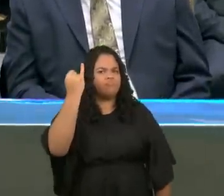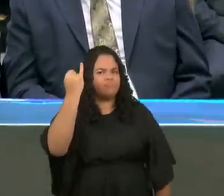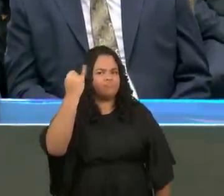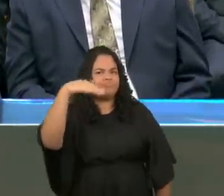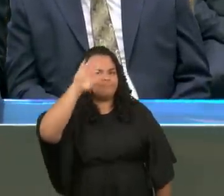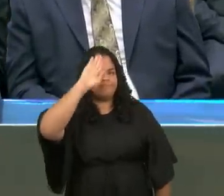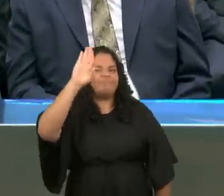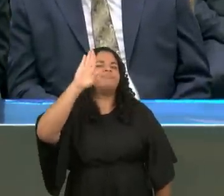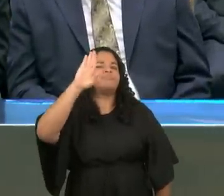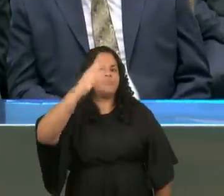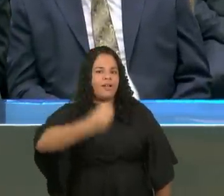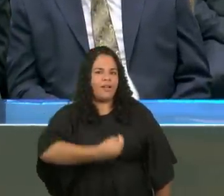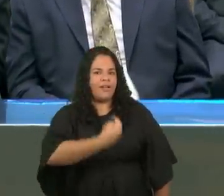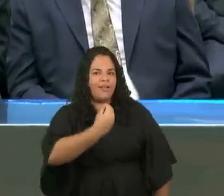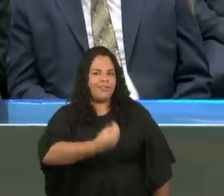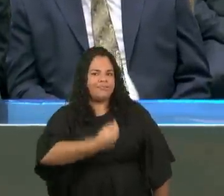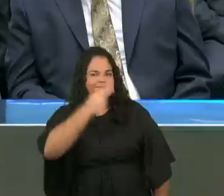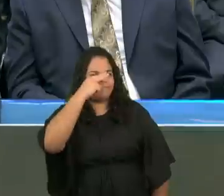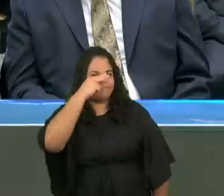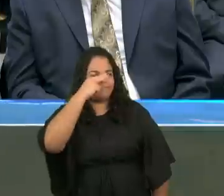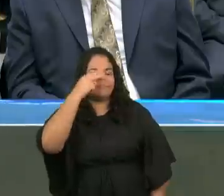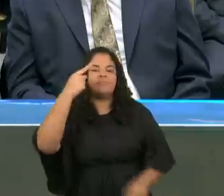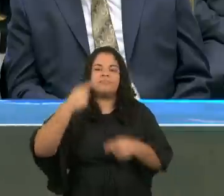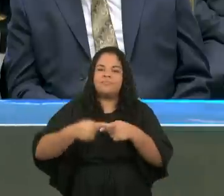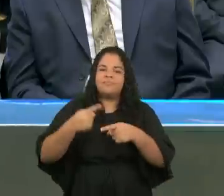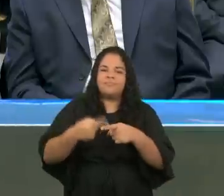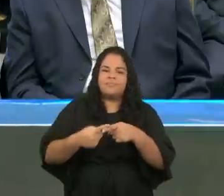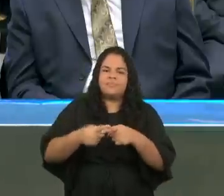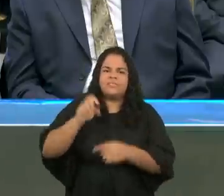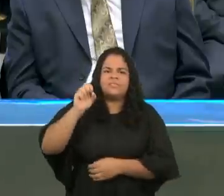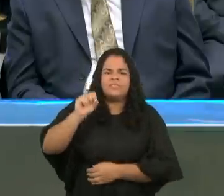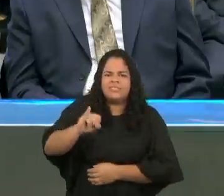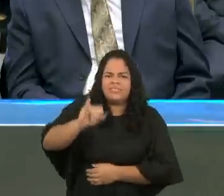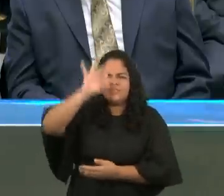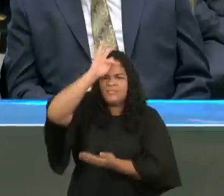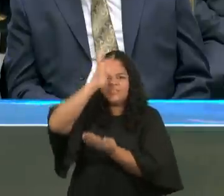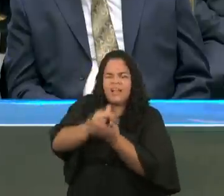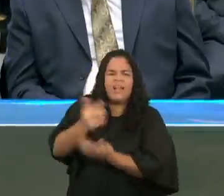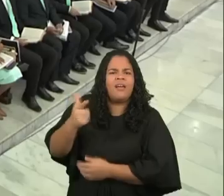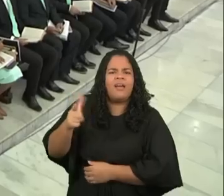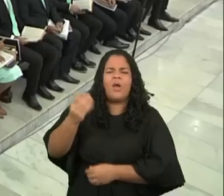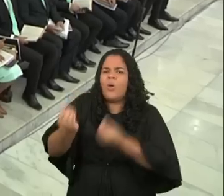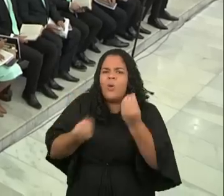vida cristã. Pois sem fé é impossível...